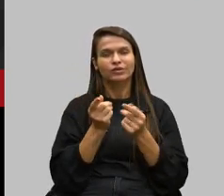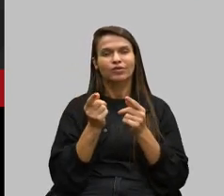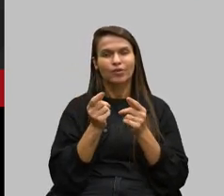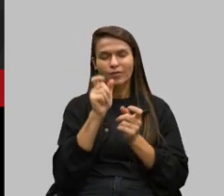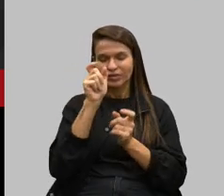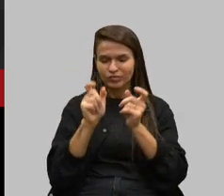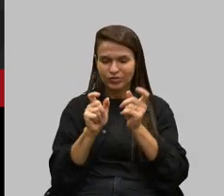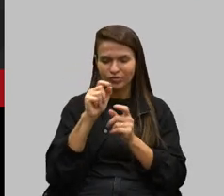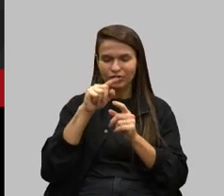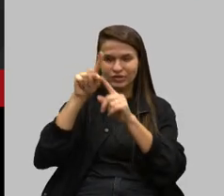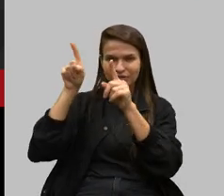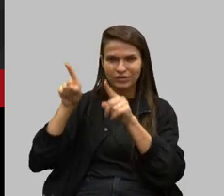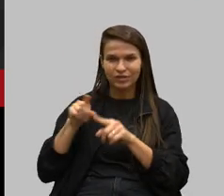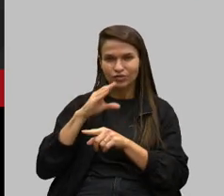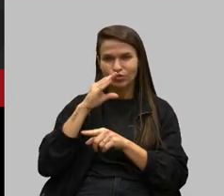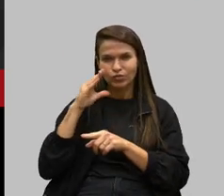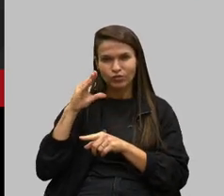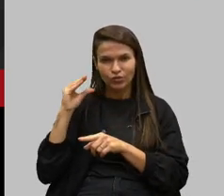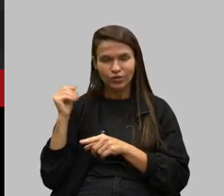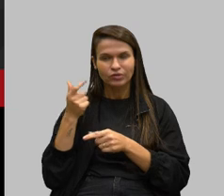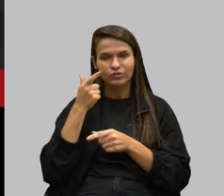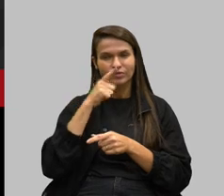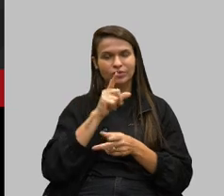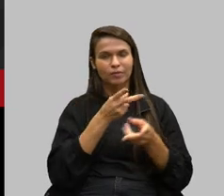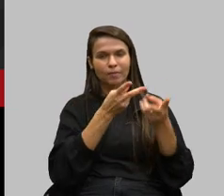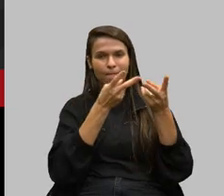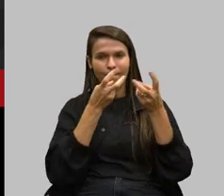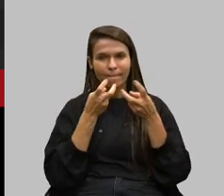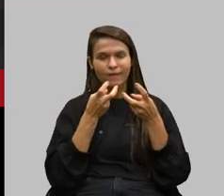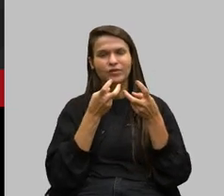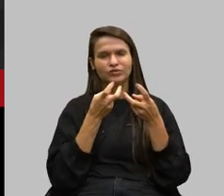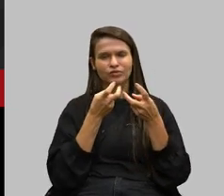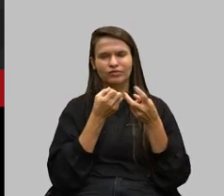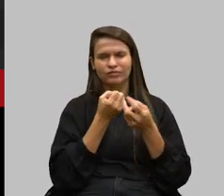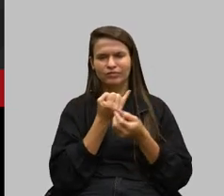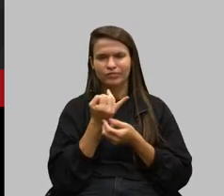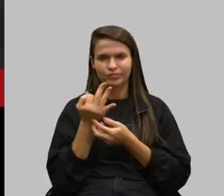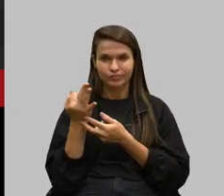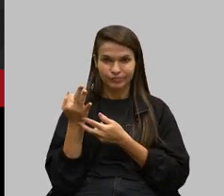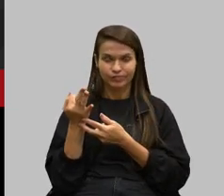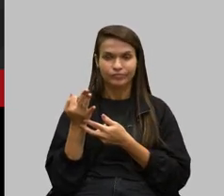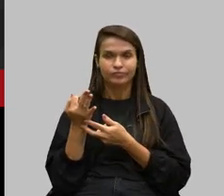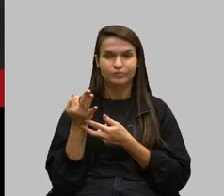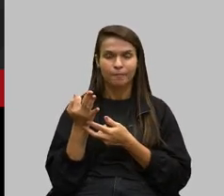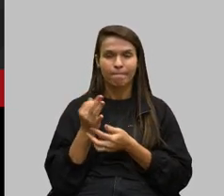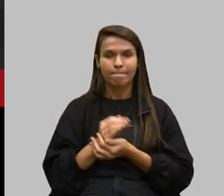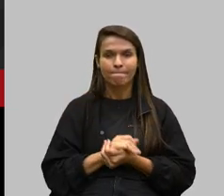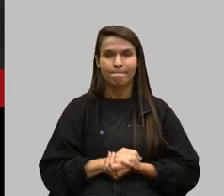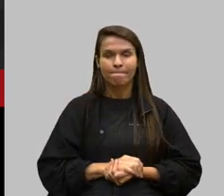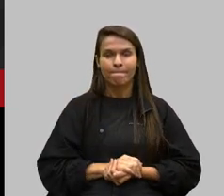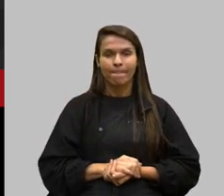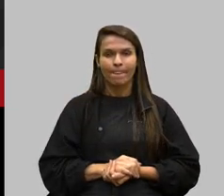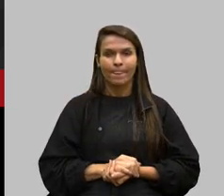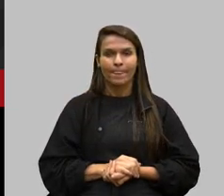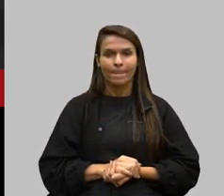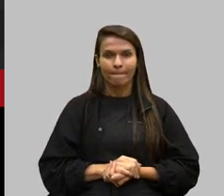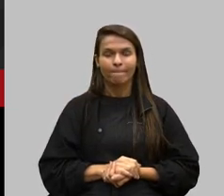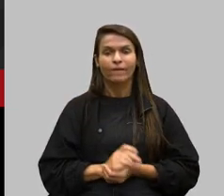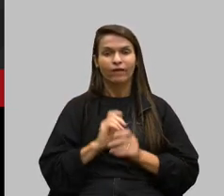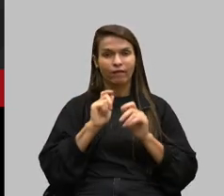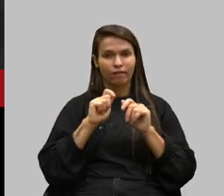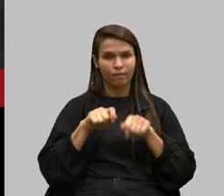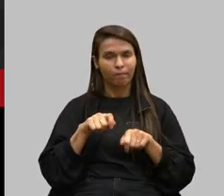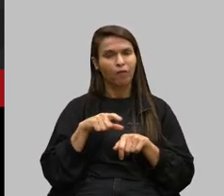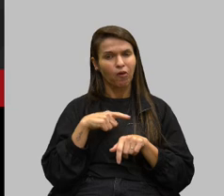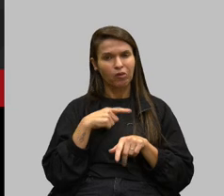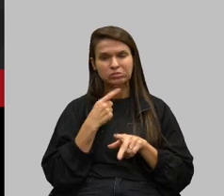tentem identificar eh as as situações eh que eles podem estar passando